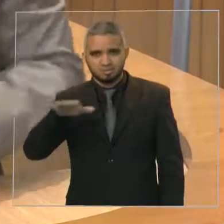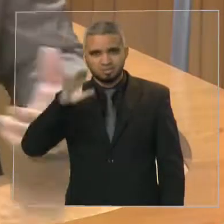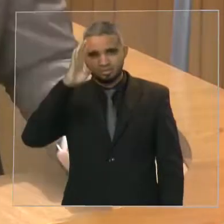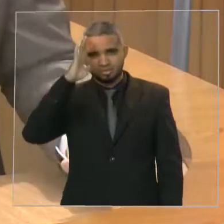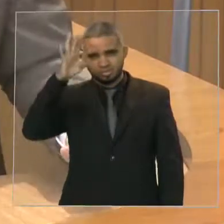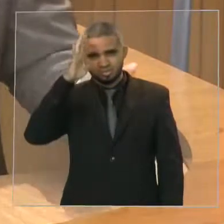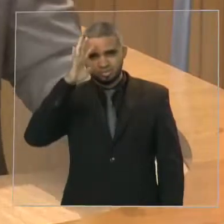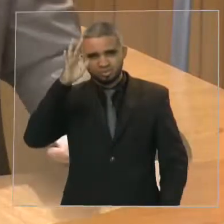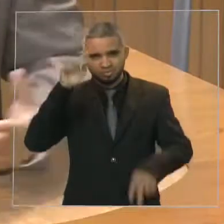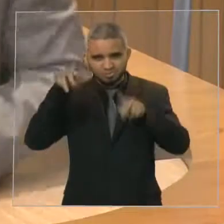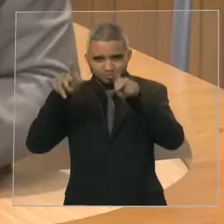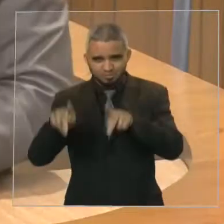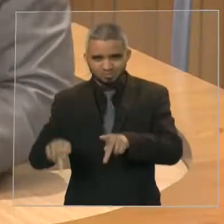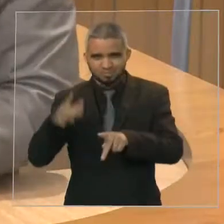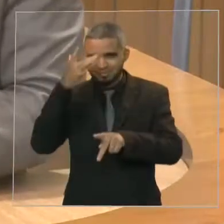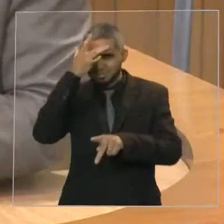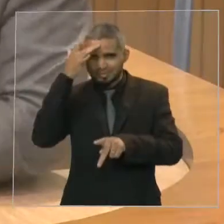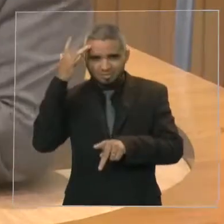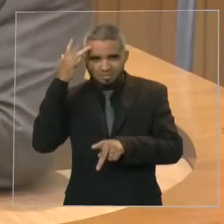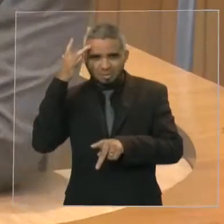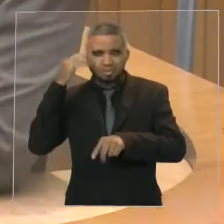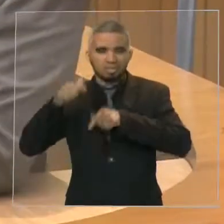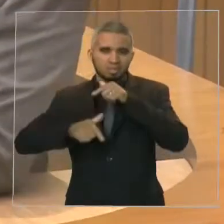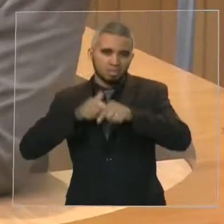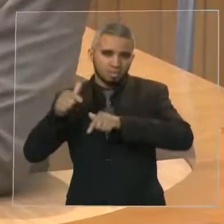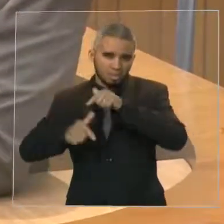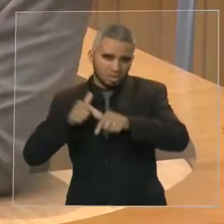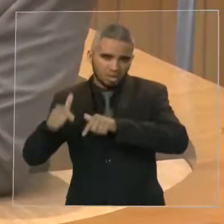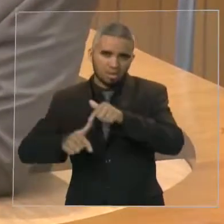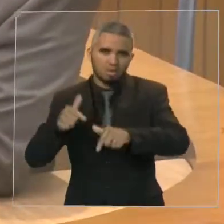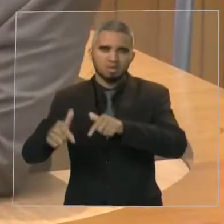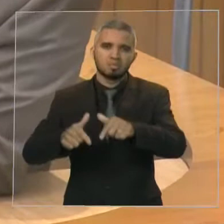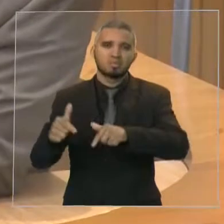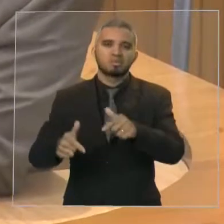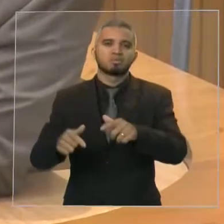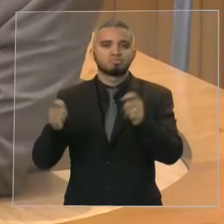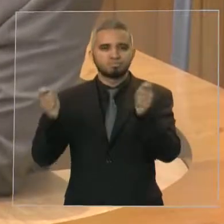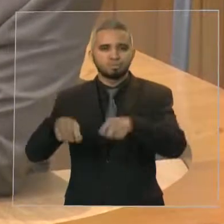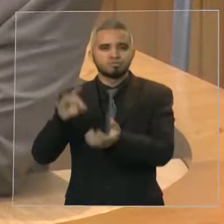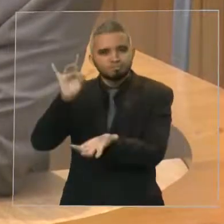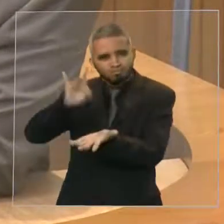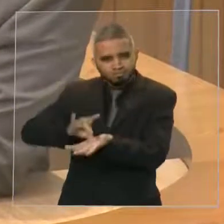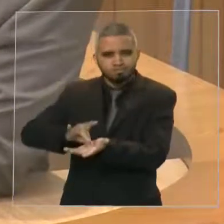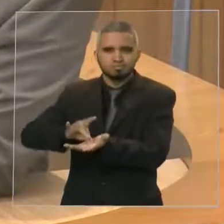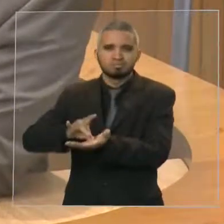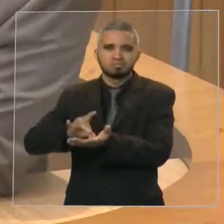e que fosse trabalhado e concretizado. Os diques da Baixada,